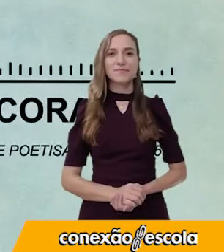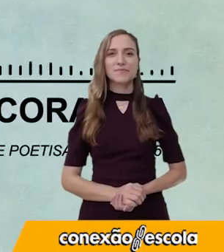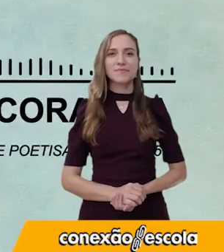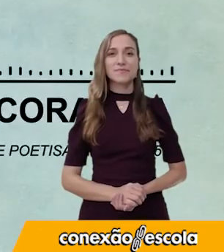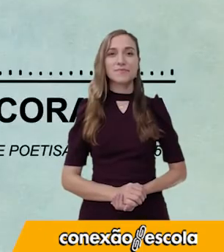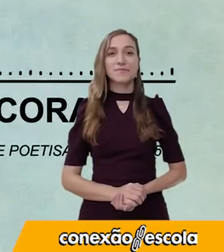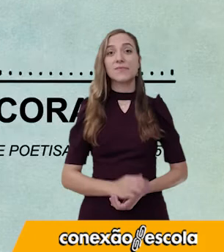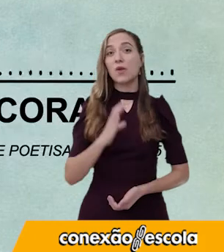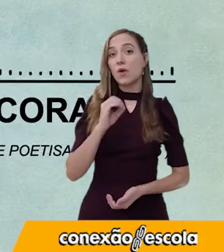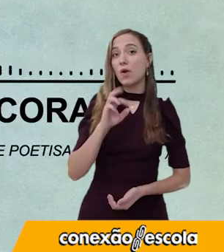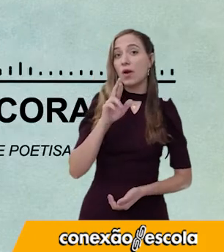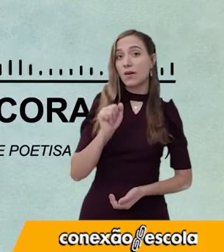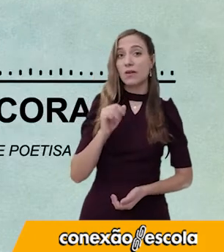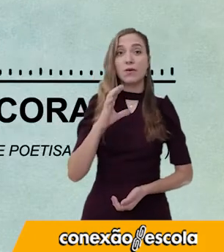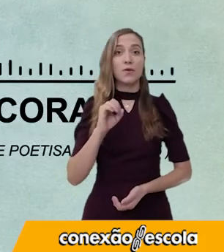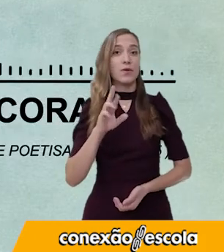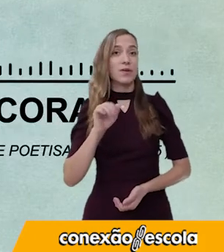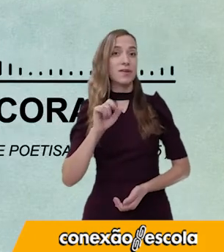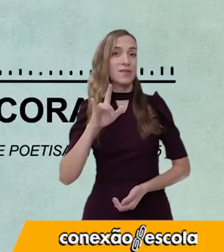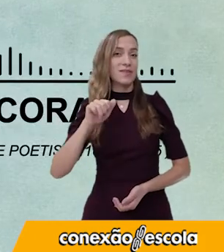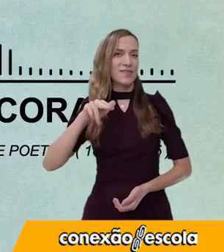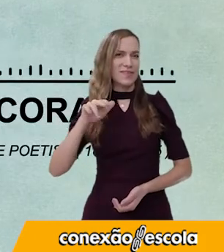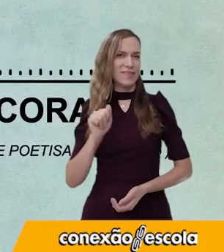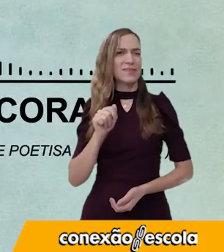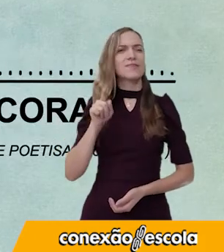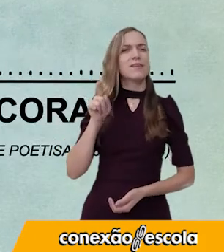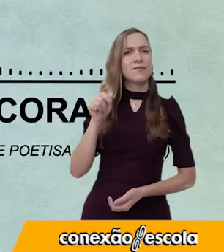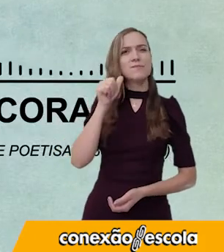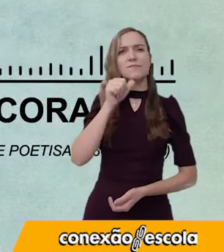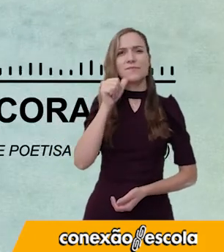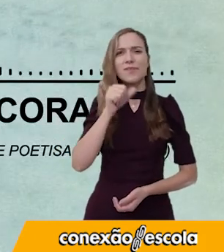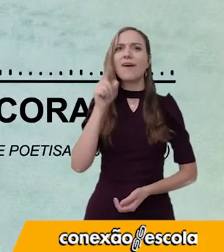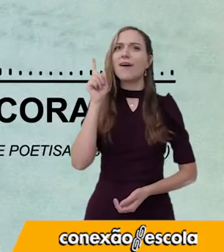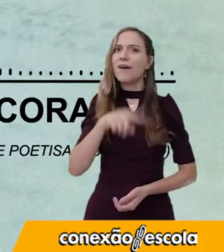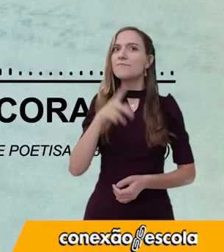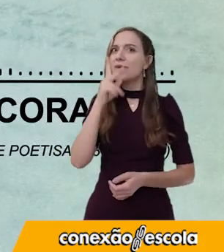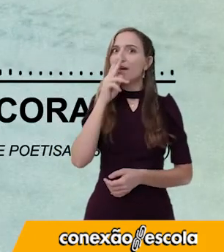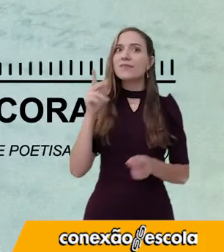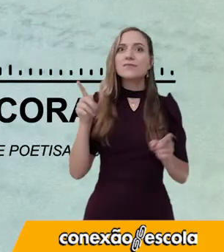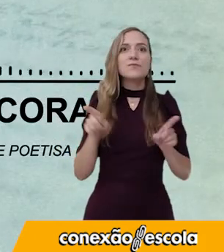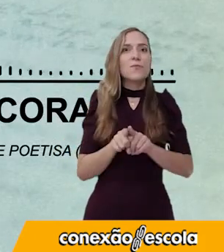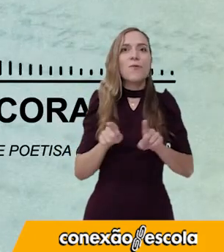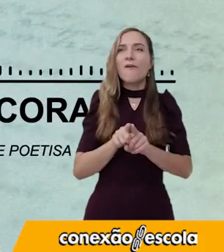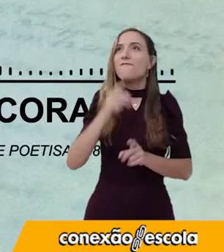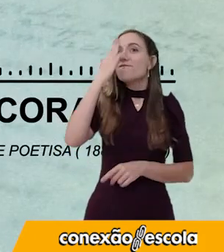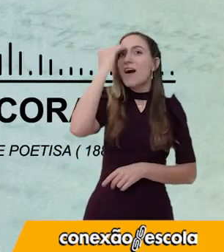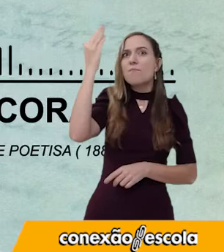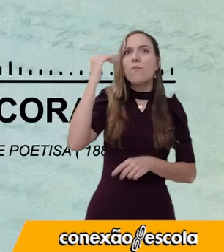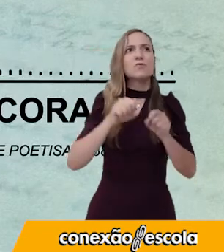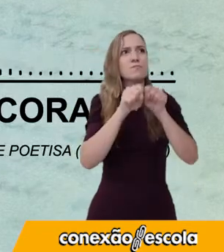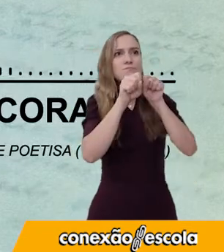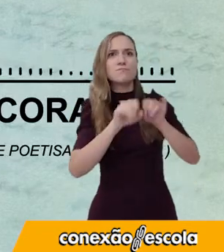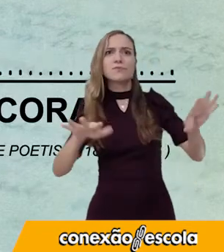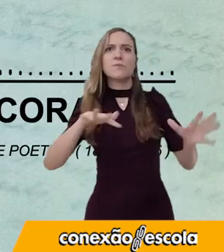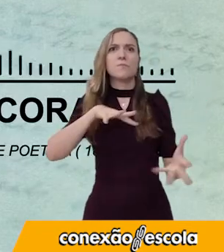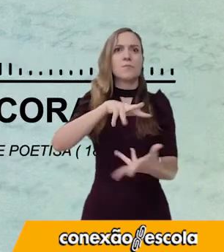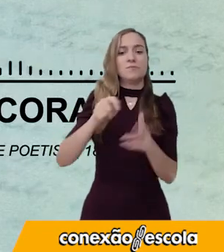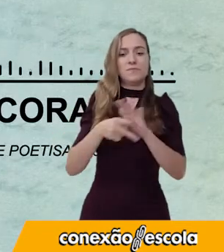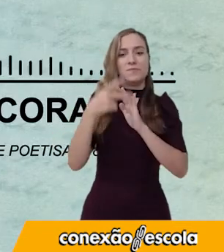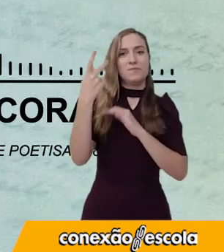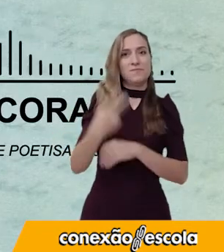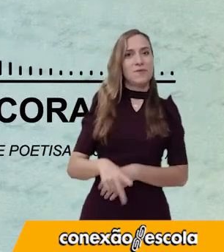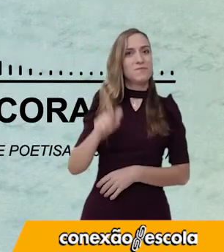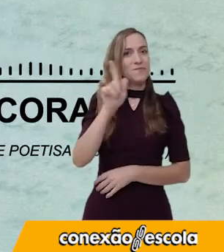Cora Coralina é a velha musa goiana. Cora Coralina é